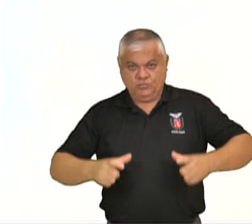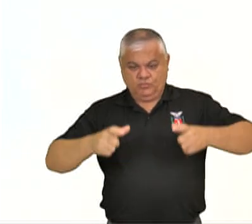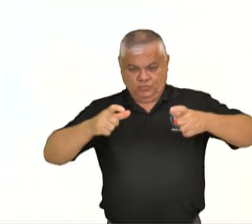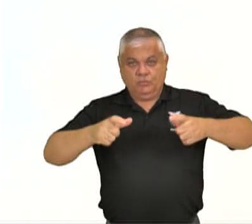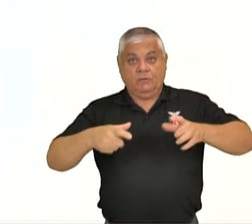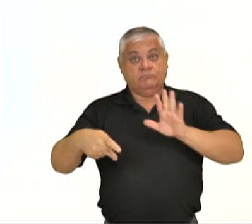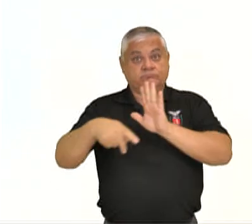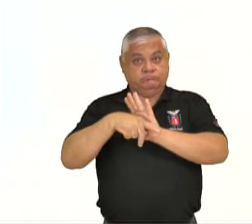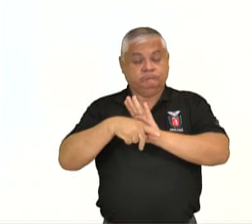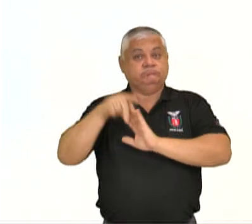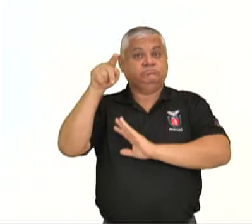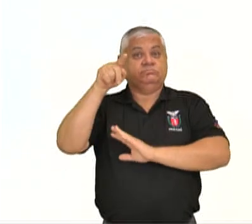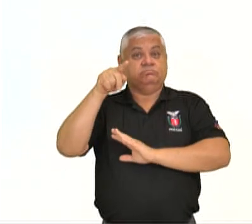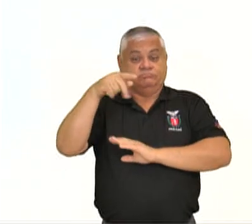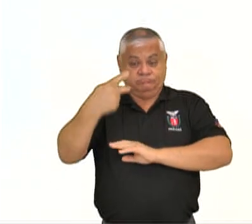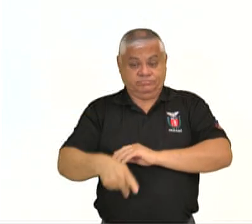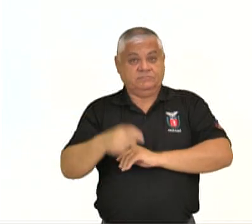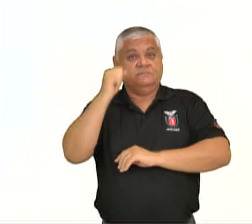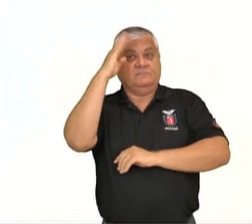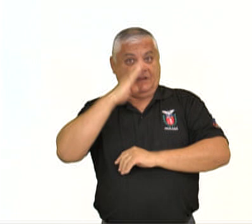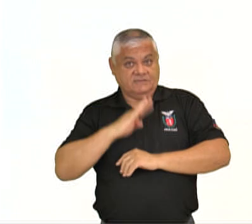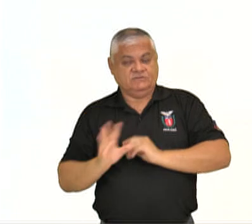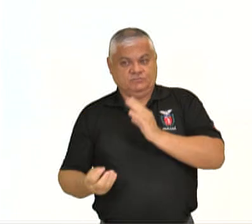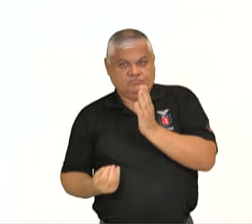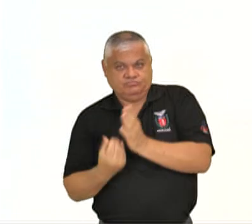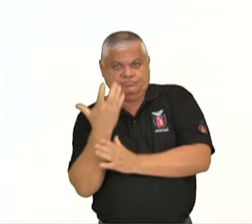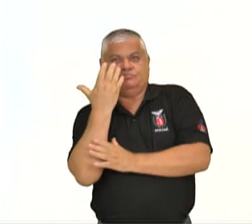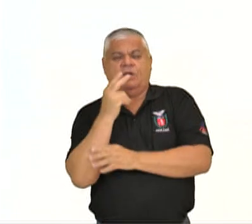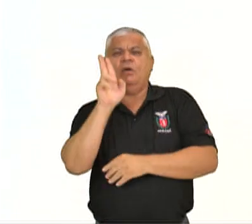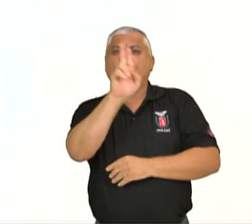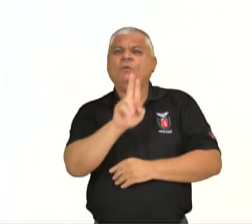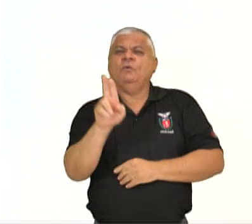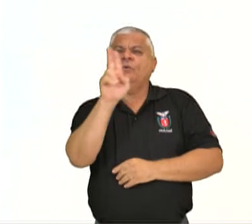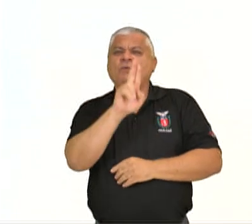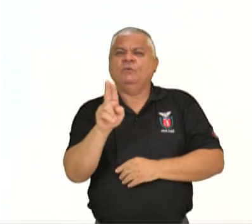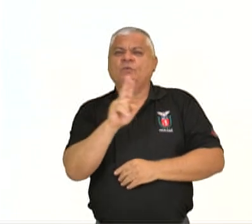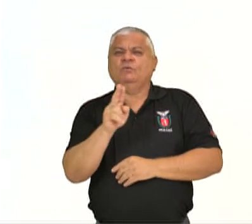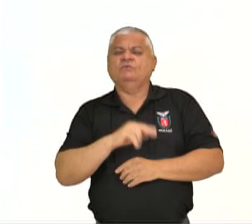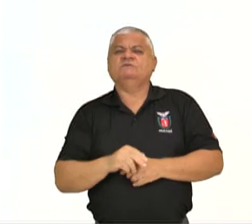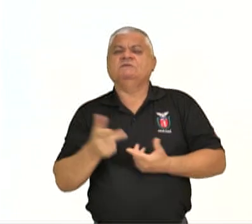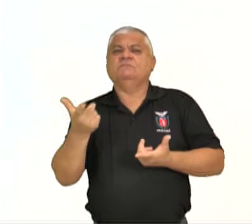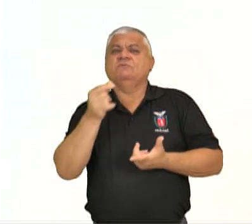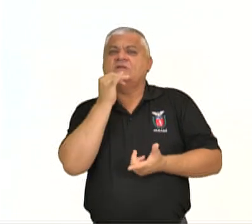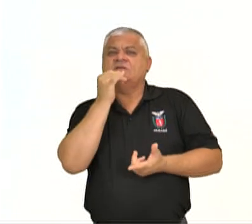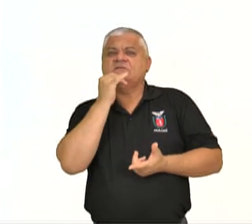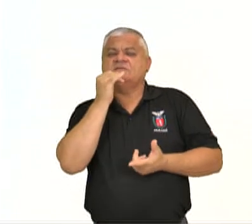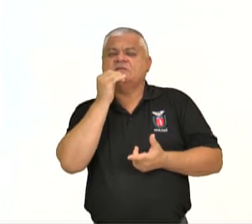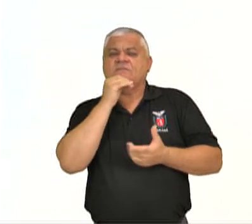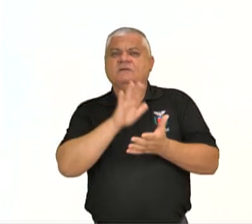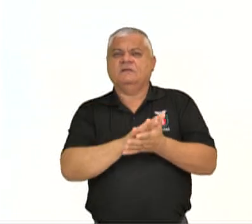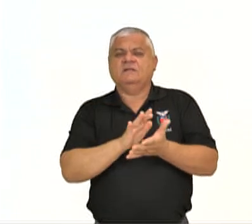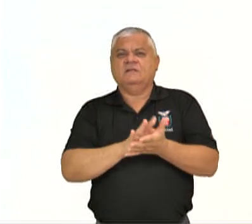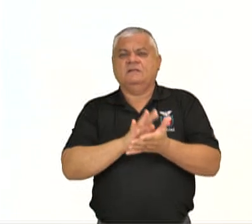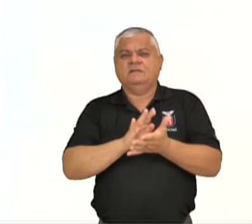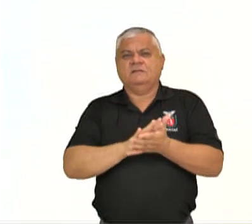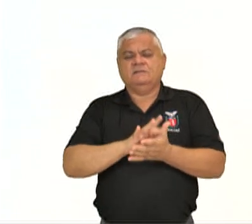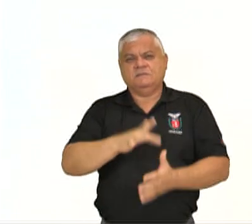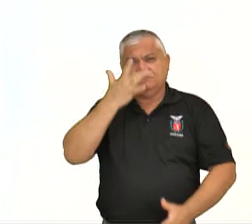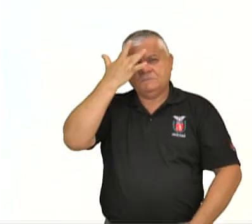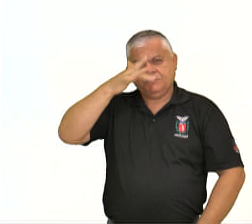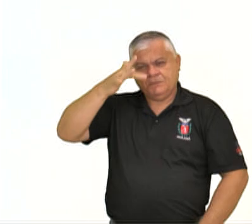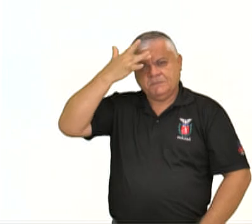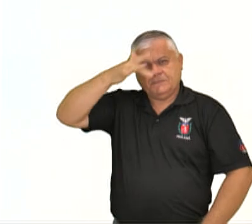origem afro-brasileira, com uso muito tradicional em rituais de candomblé. O que é o